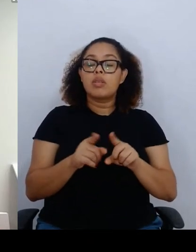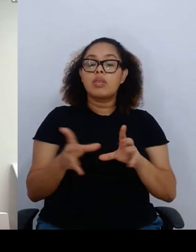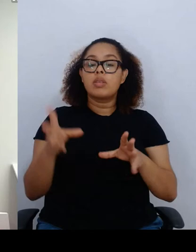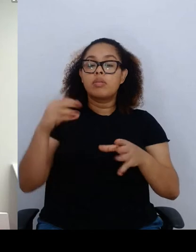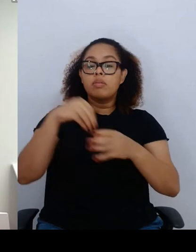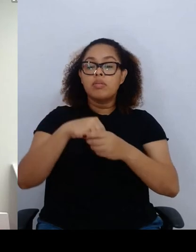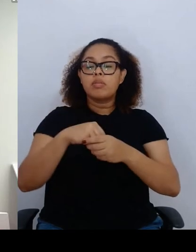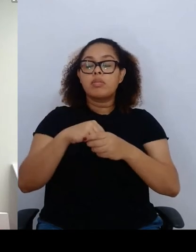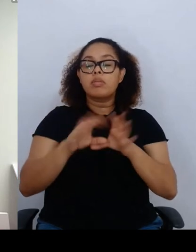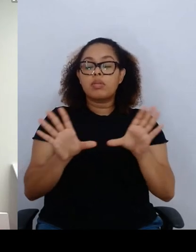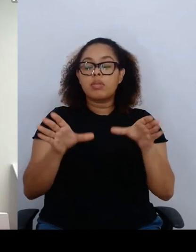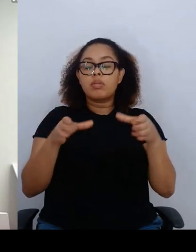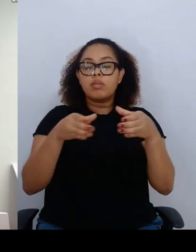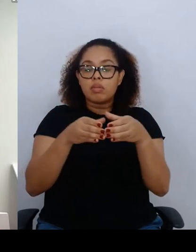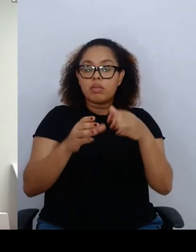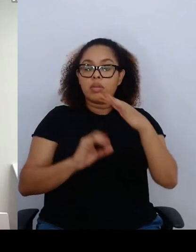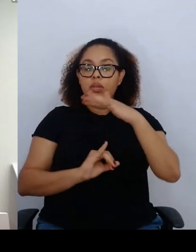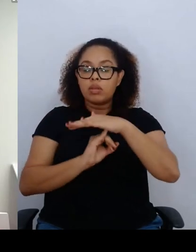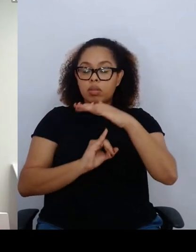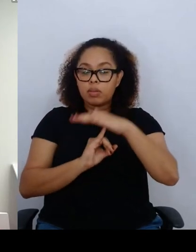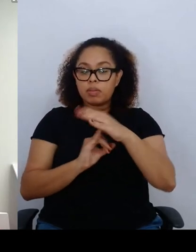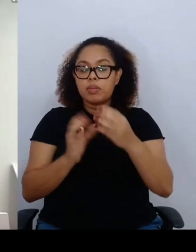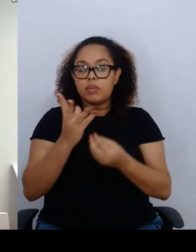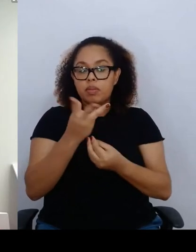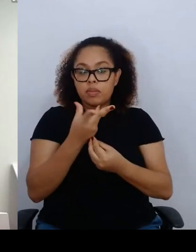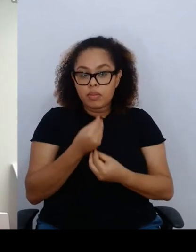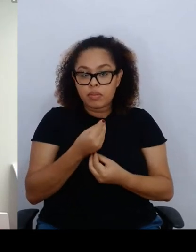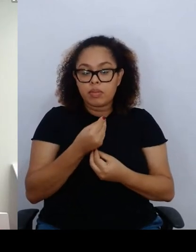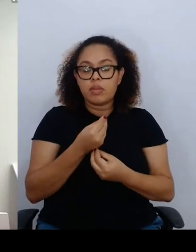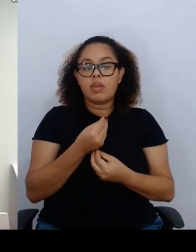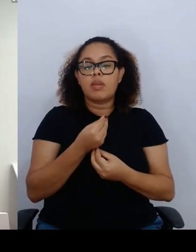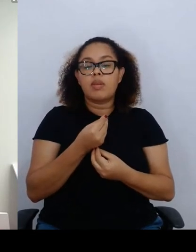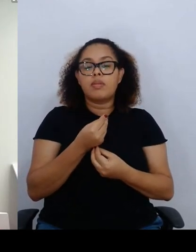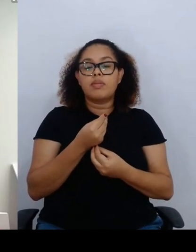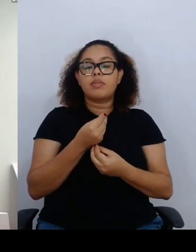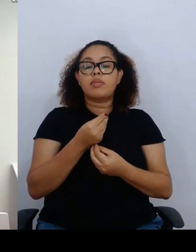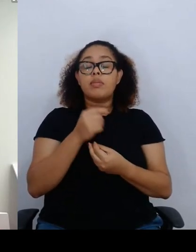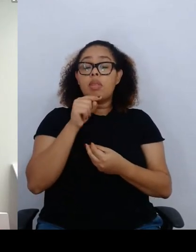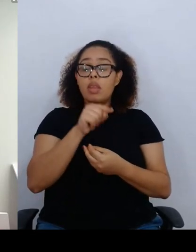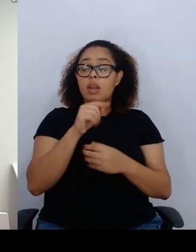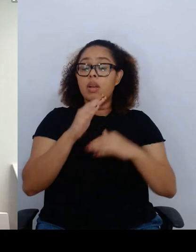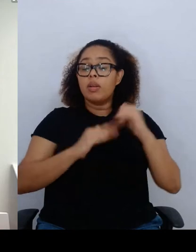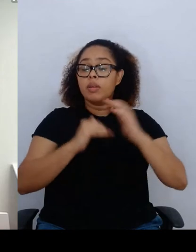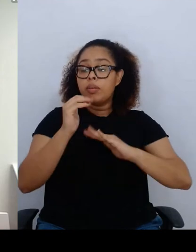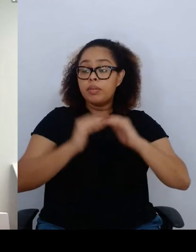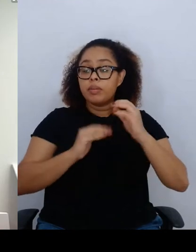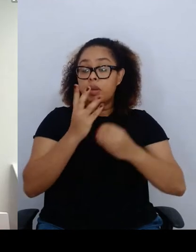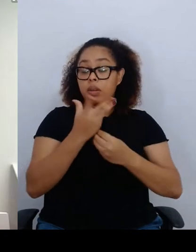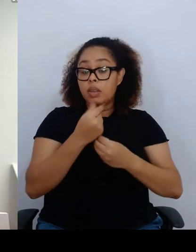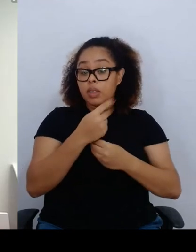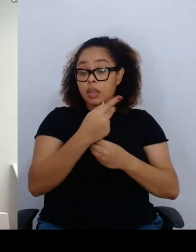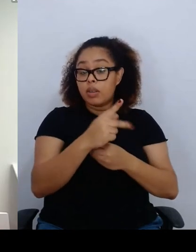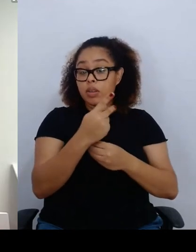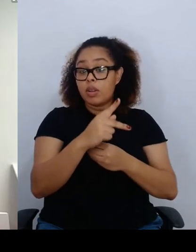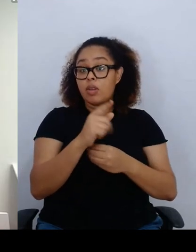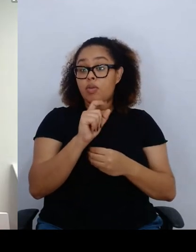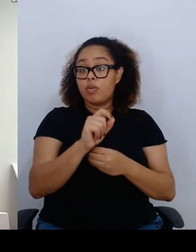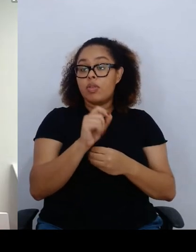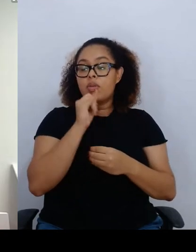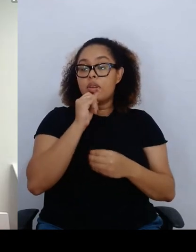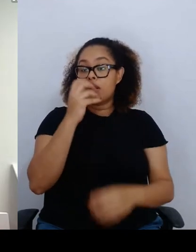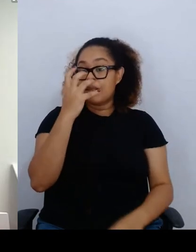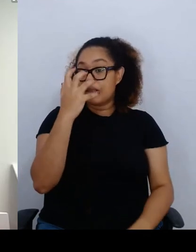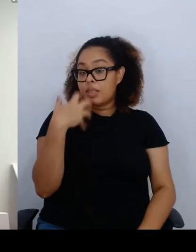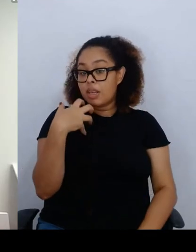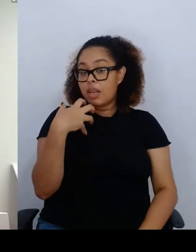teórico e artístico para que o trabalho desse fosse entendido como um trabalho sério do ponto de vista